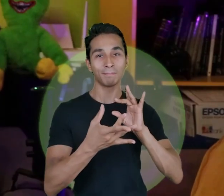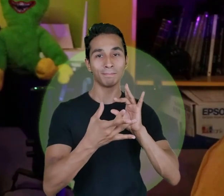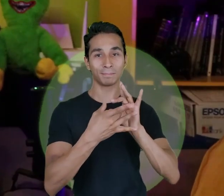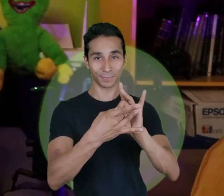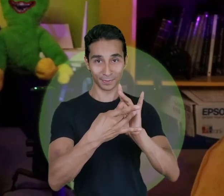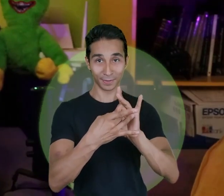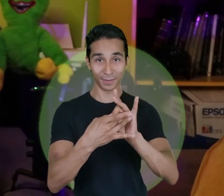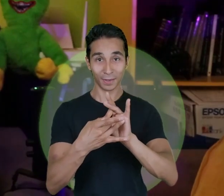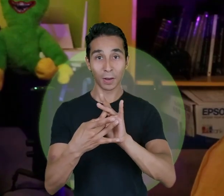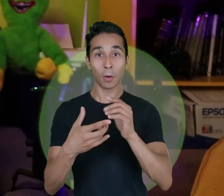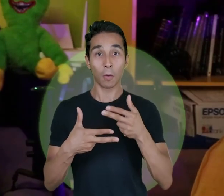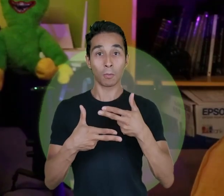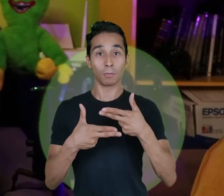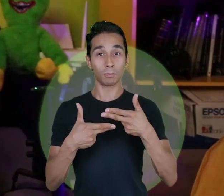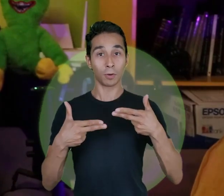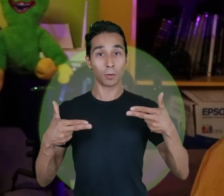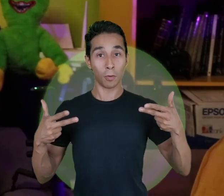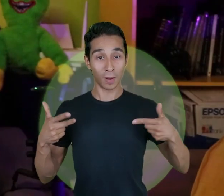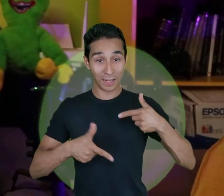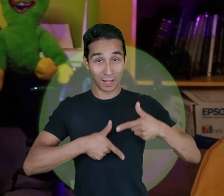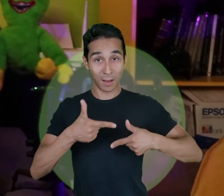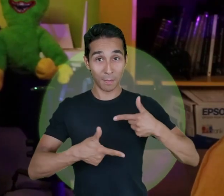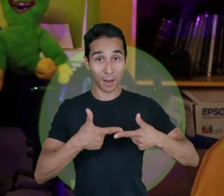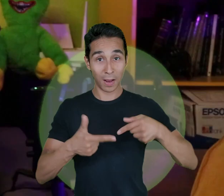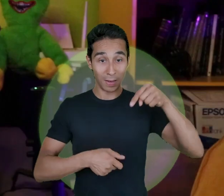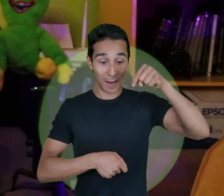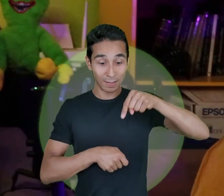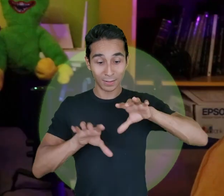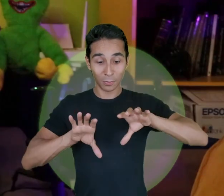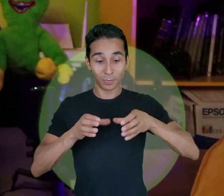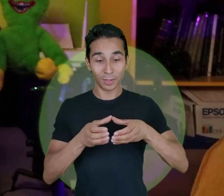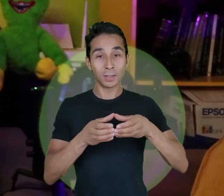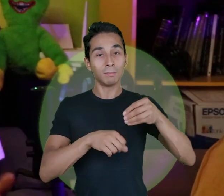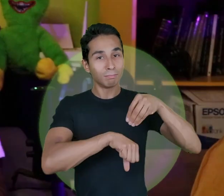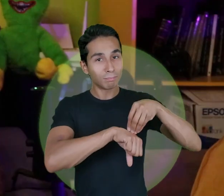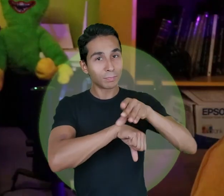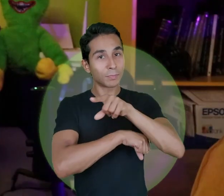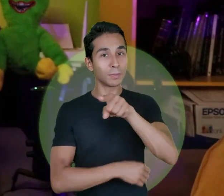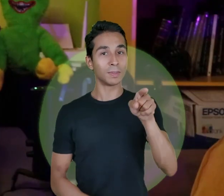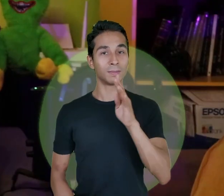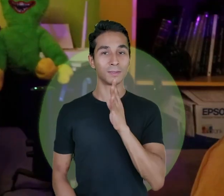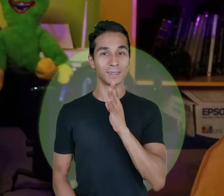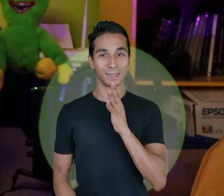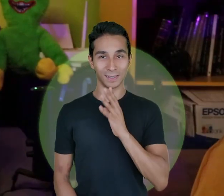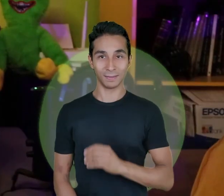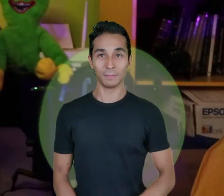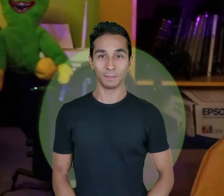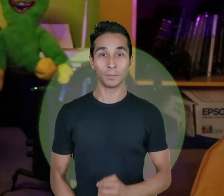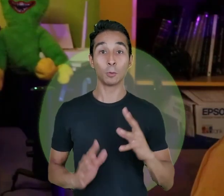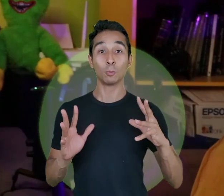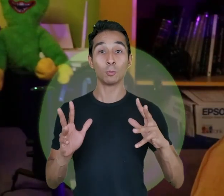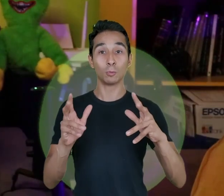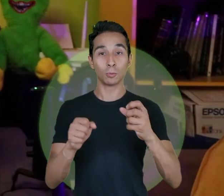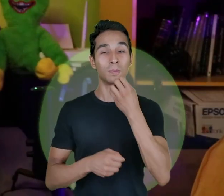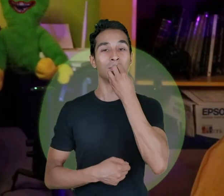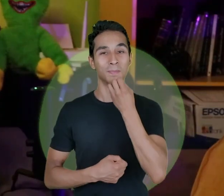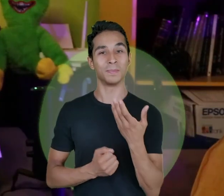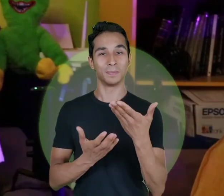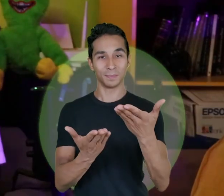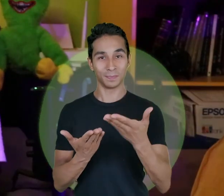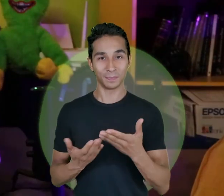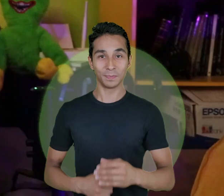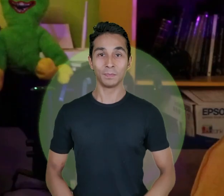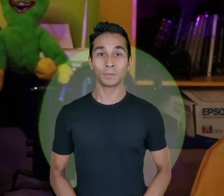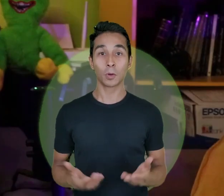conexão para vocês conhecerem coisas que a gente faz aqui também na comunidade. Então sejam todos muito bem-vindos. Hoje a gente tem um papo